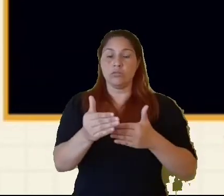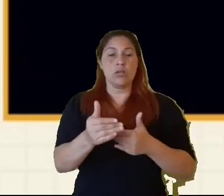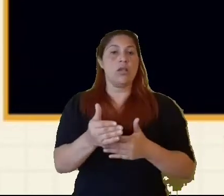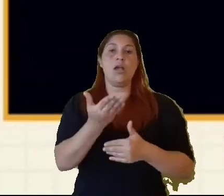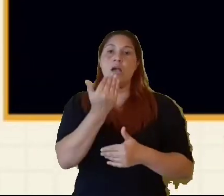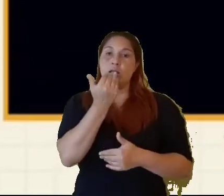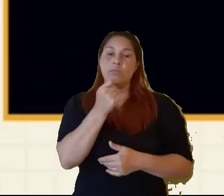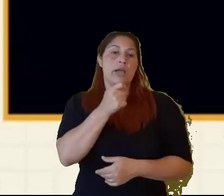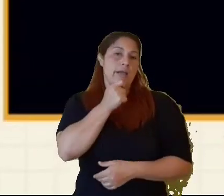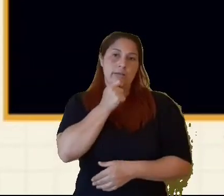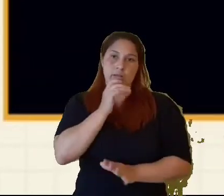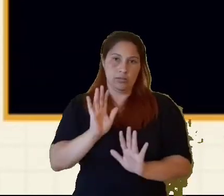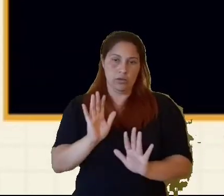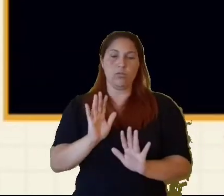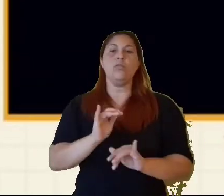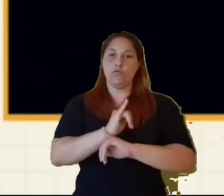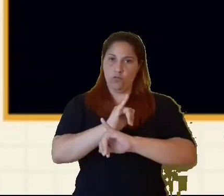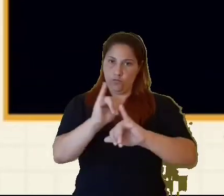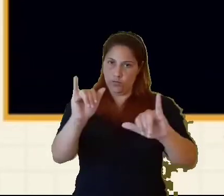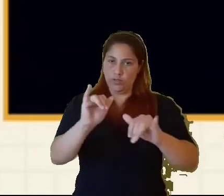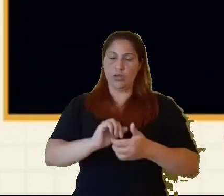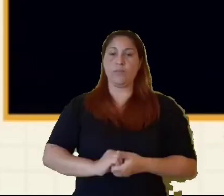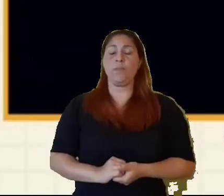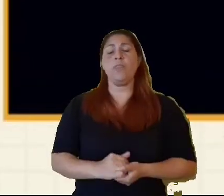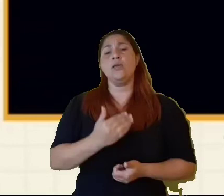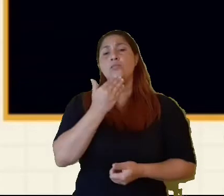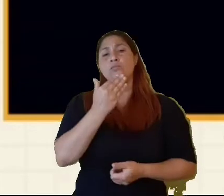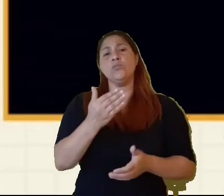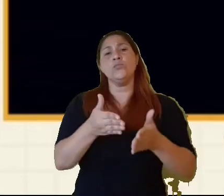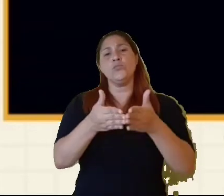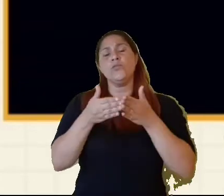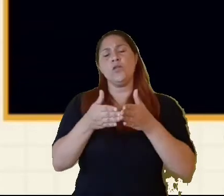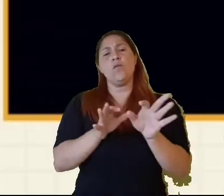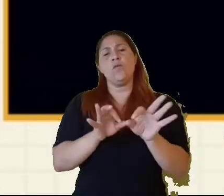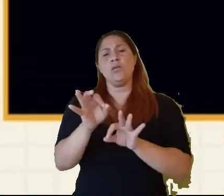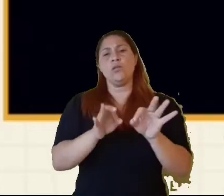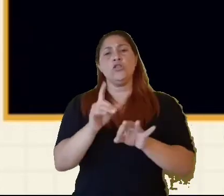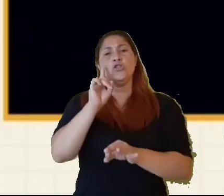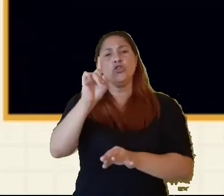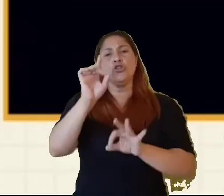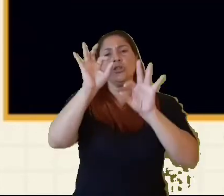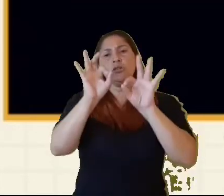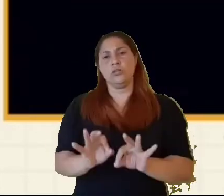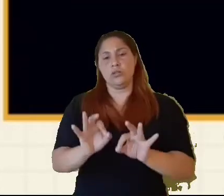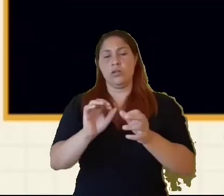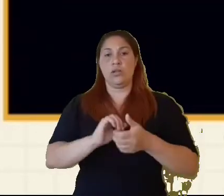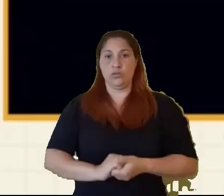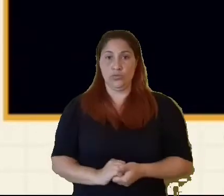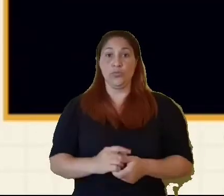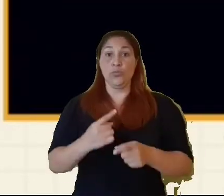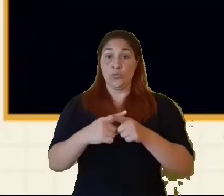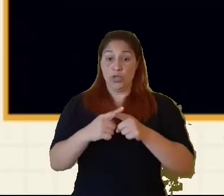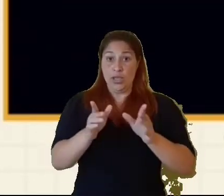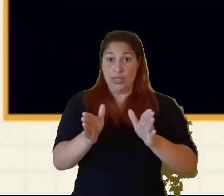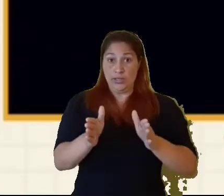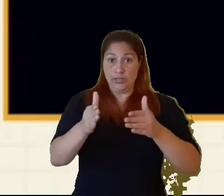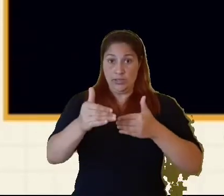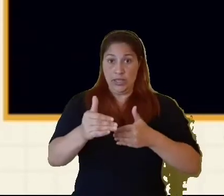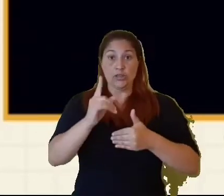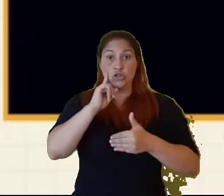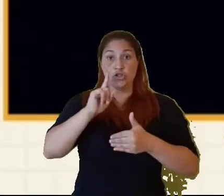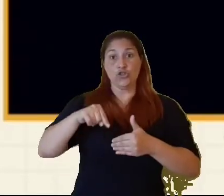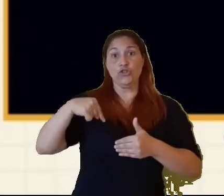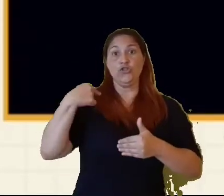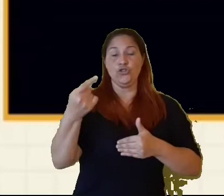comunico vocês. Só peço que vocês retirem a cesta no dia certo. Porque essa cesta, quando fica lá no